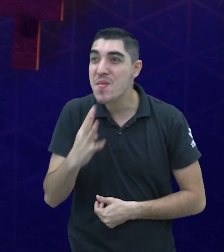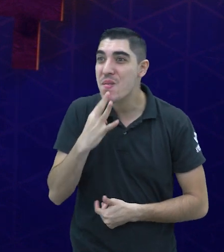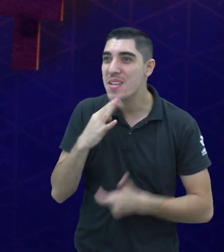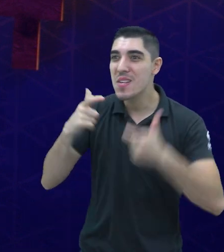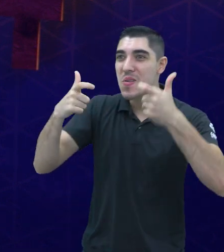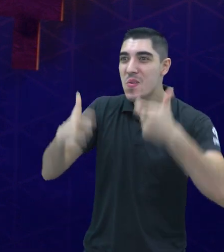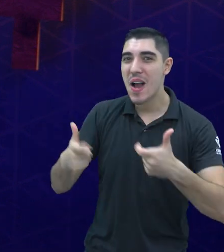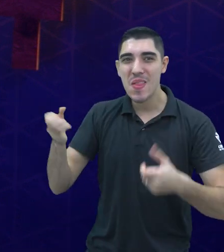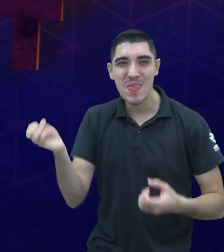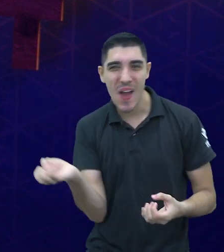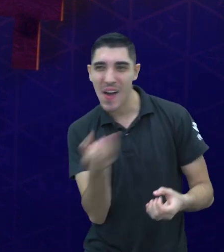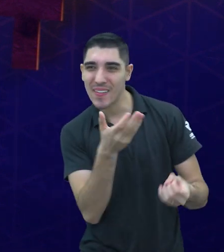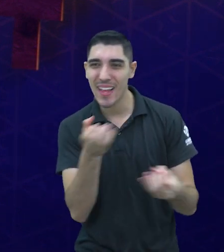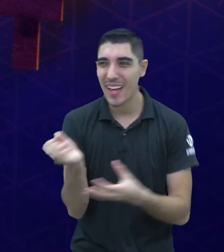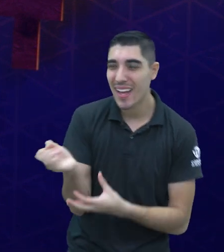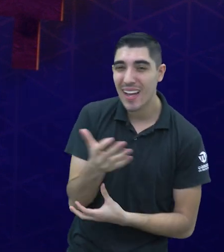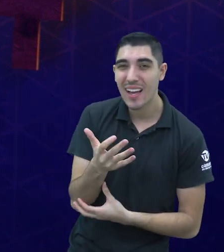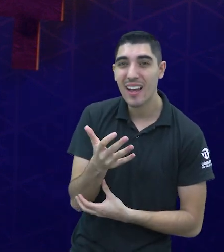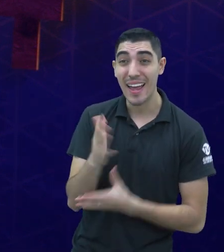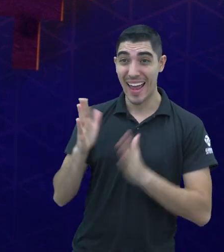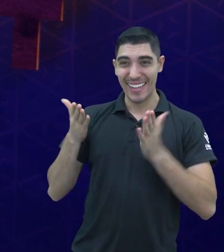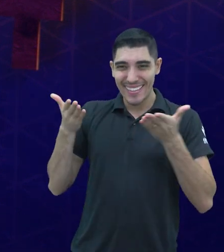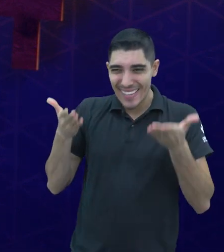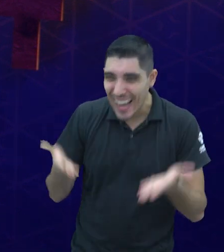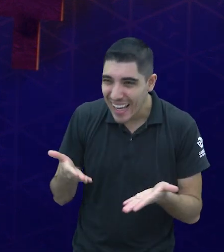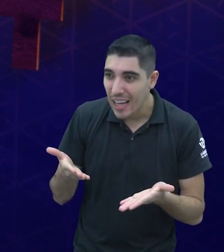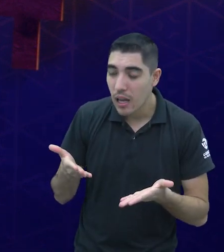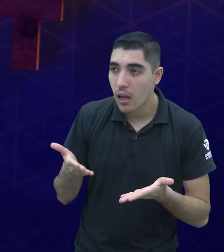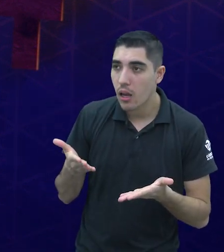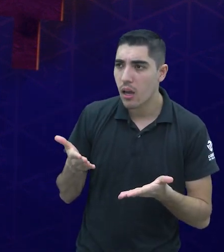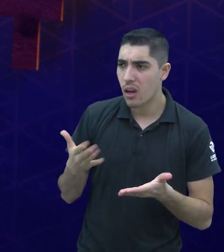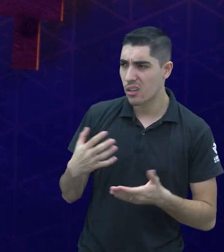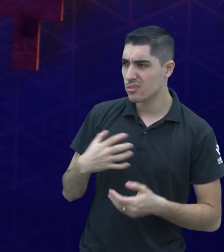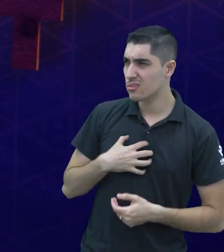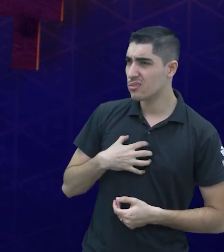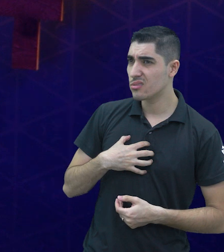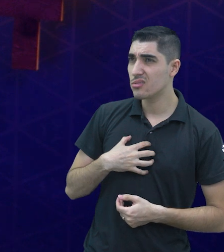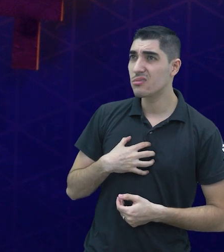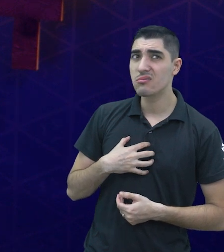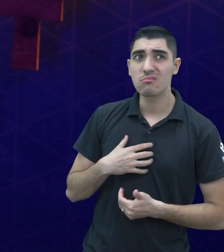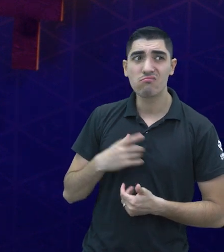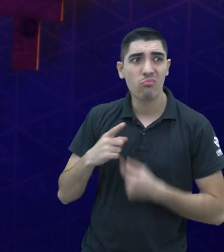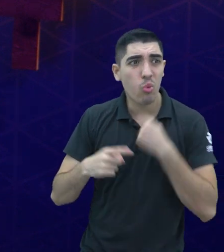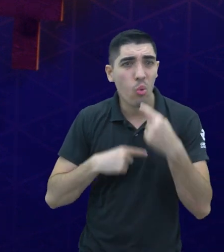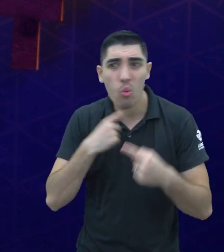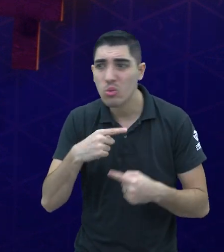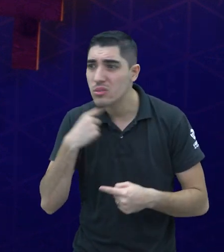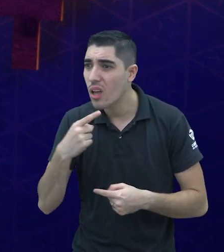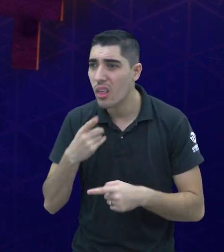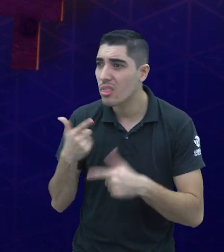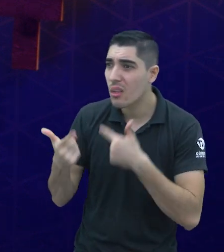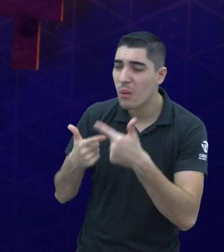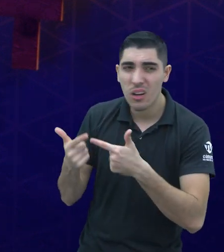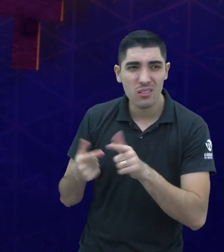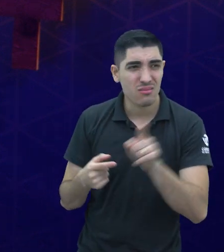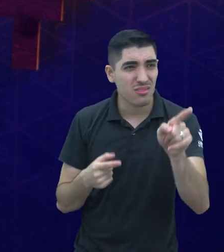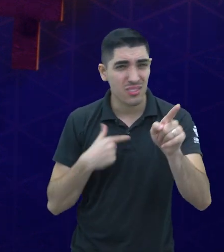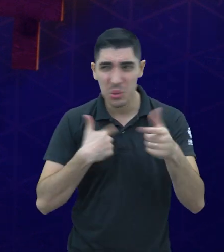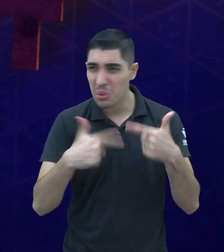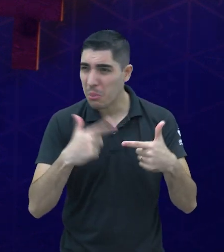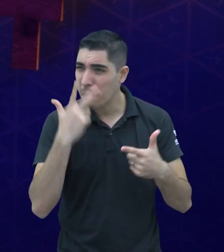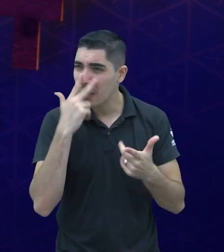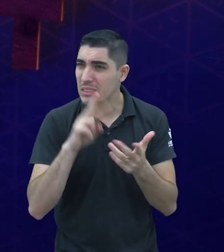desbravando uma nova terra e tudo mais, mas eles acabavam caindo para trabalhar na lavoura, né?